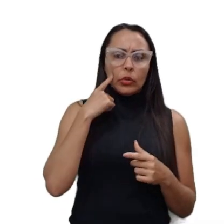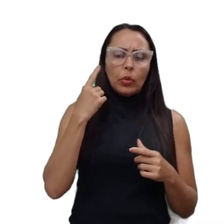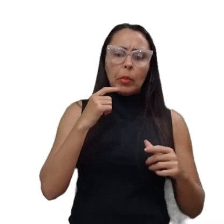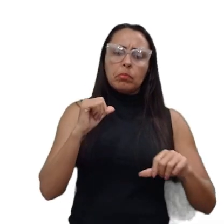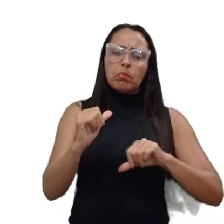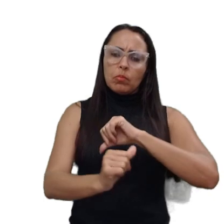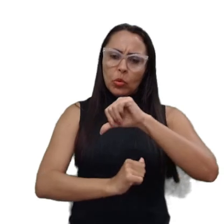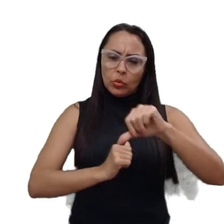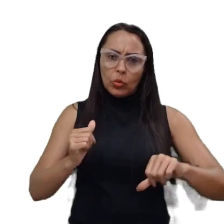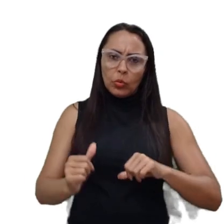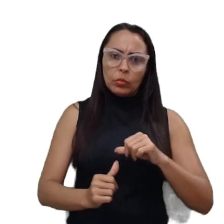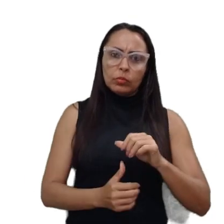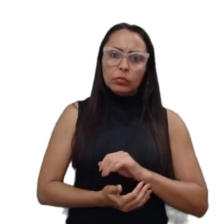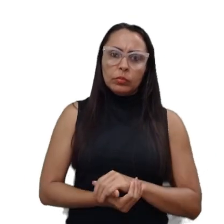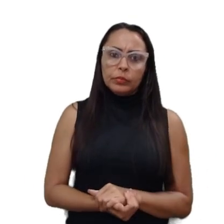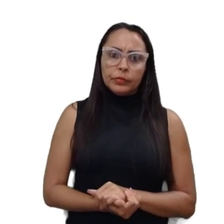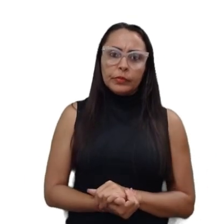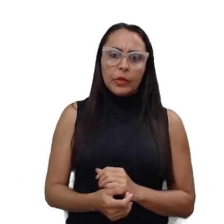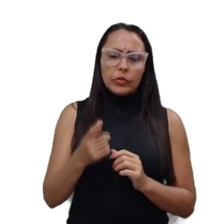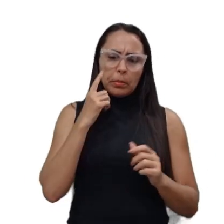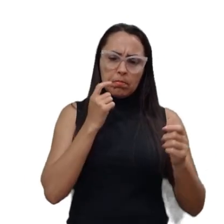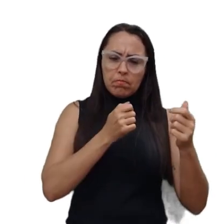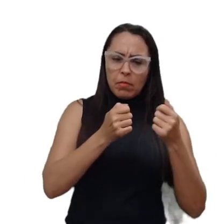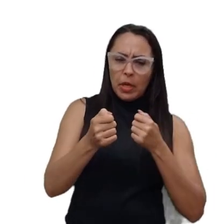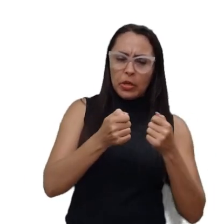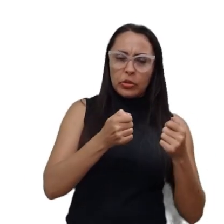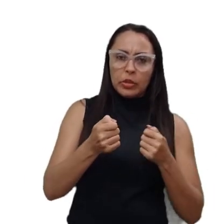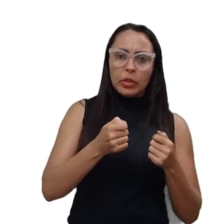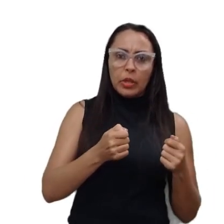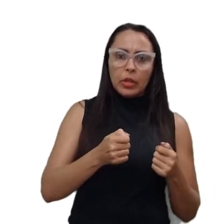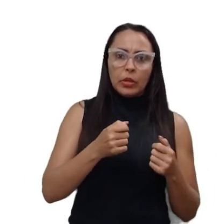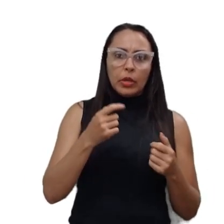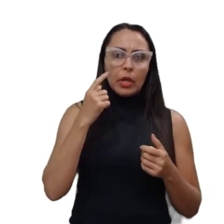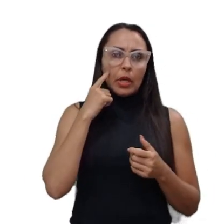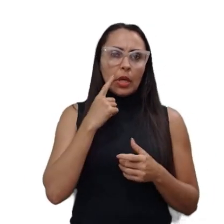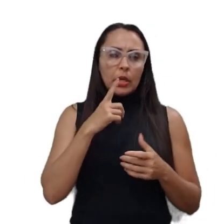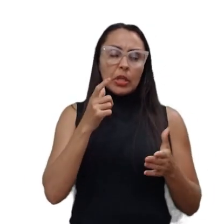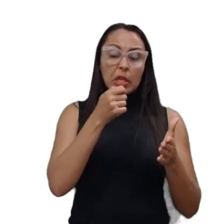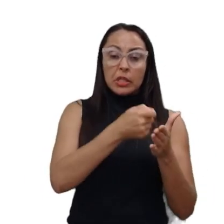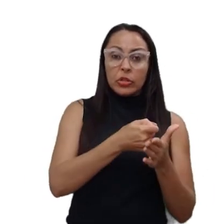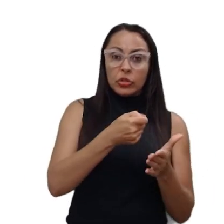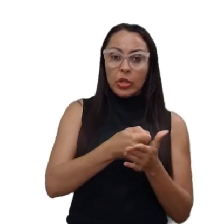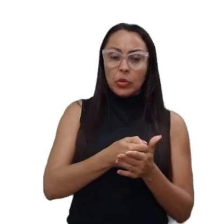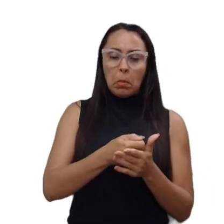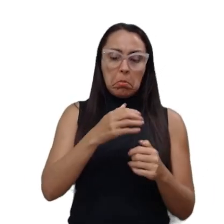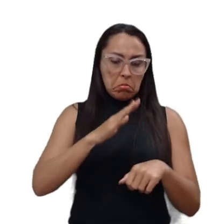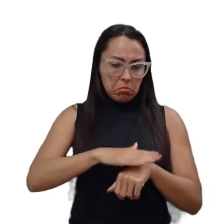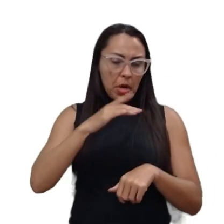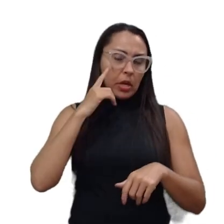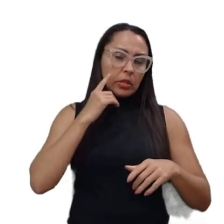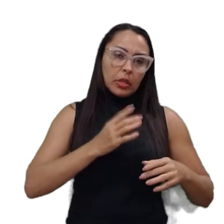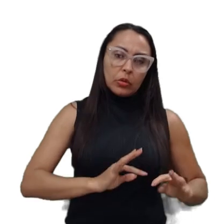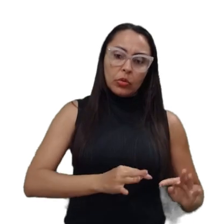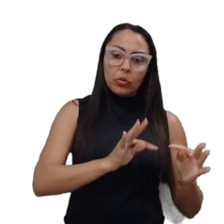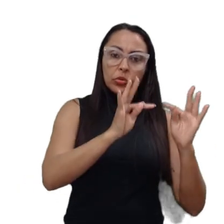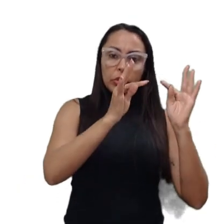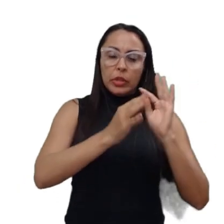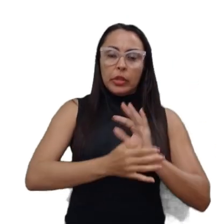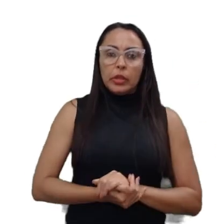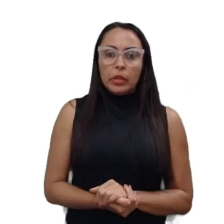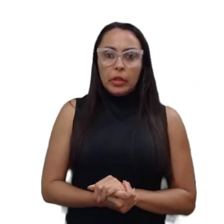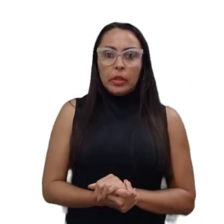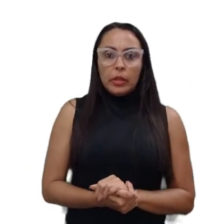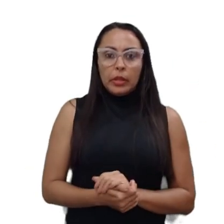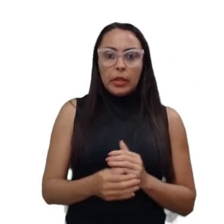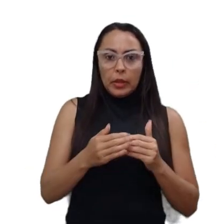mudou, está mais restritiva, está exigindo mais tecnologia para isso. E a partir